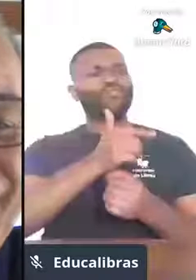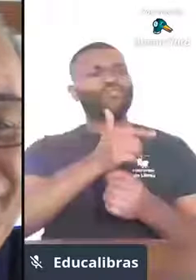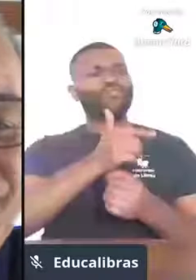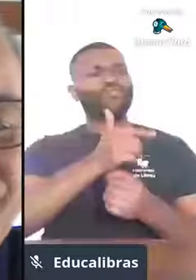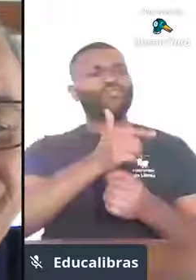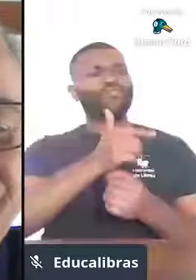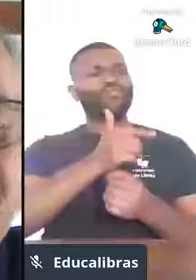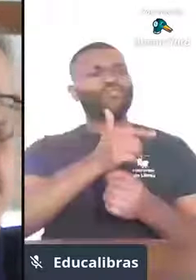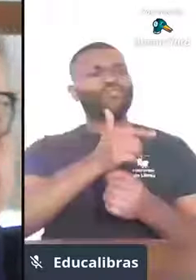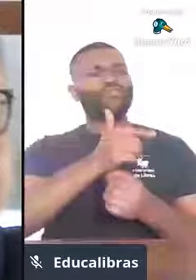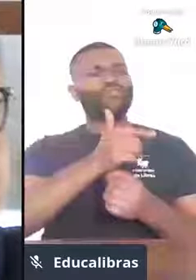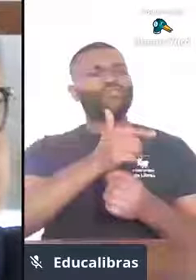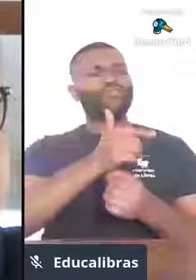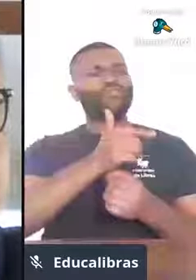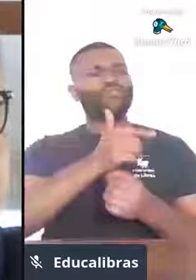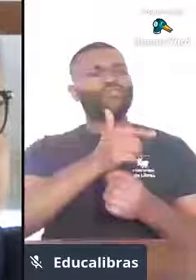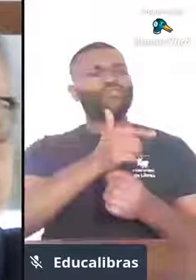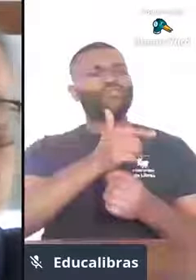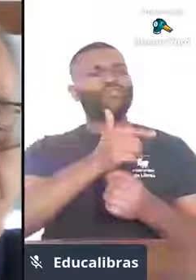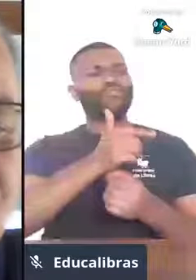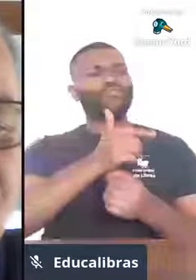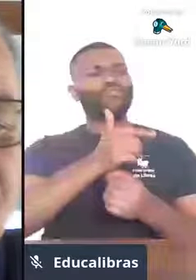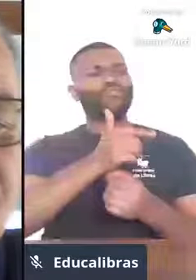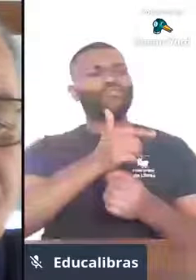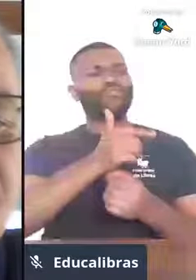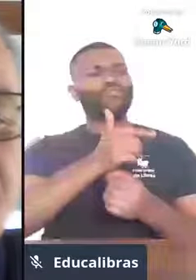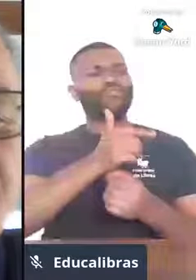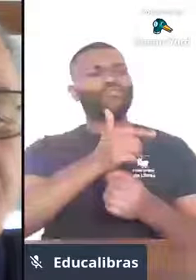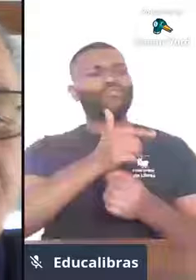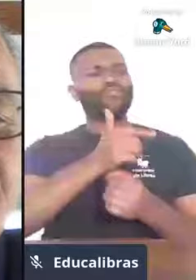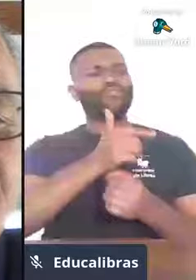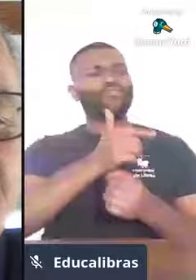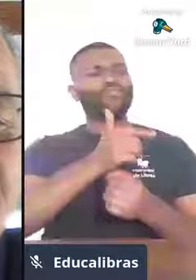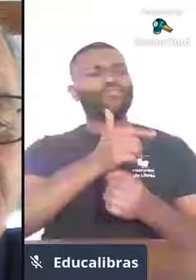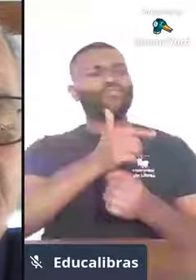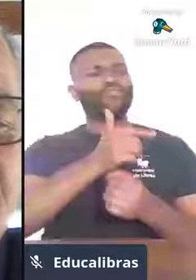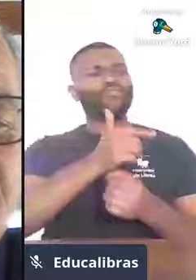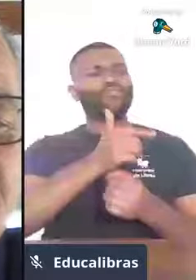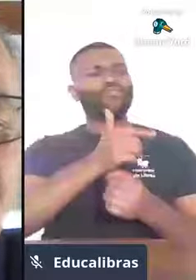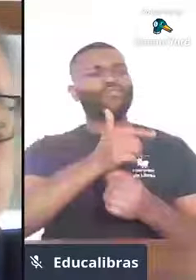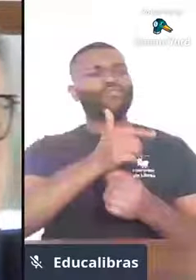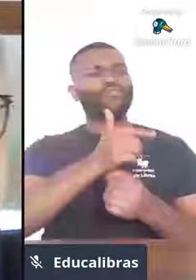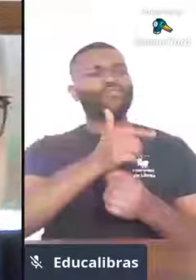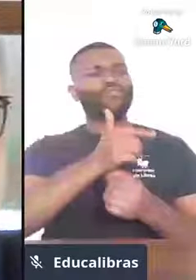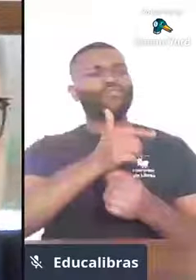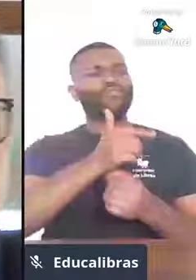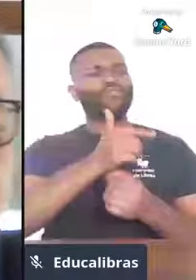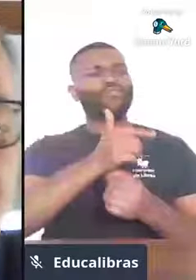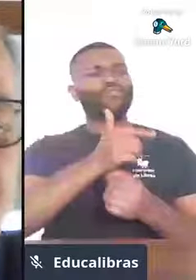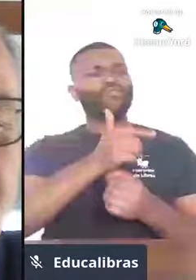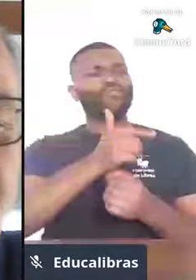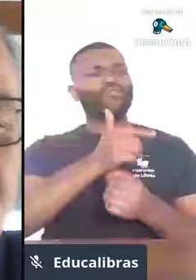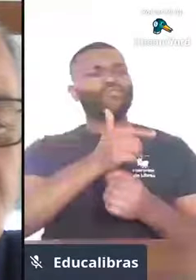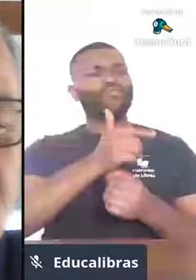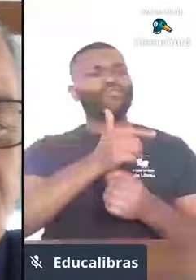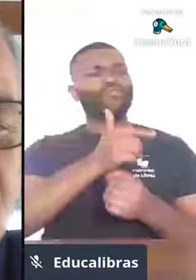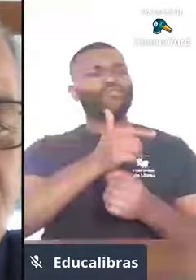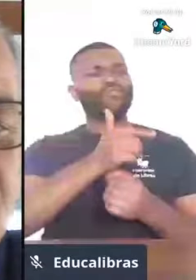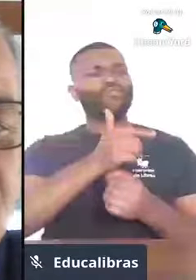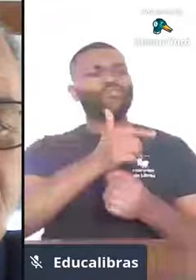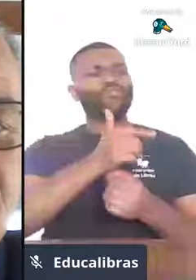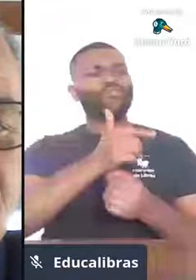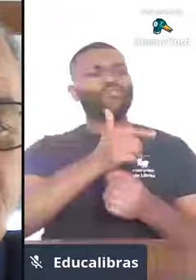parte aqui, desculpe. Quero reconhecer aqui duas figuras importantes nesse processo. O